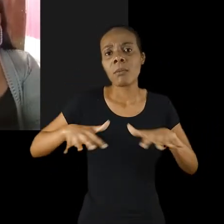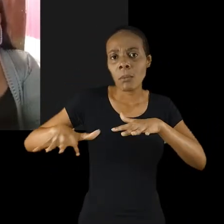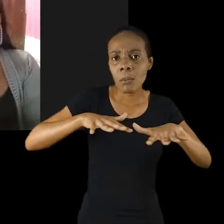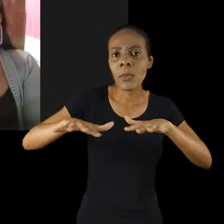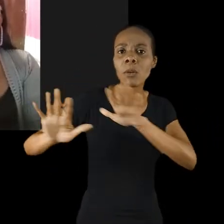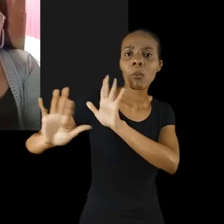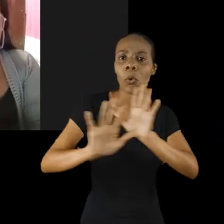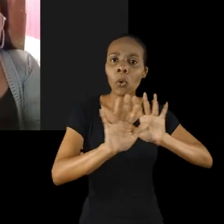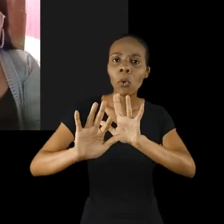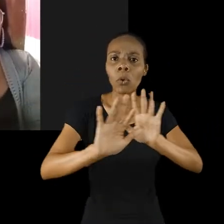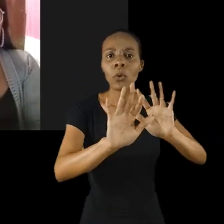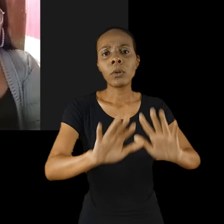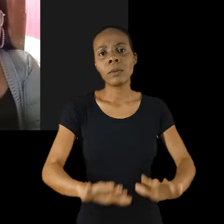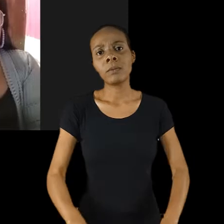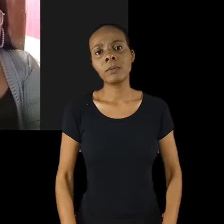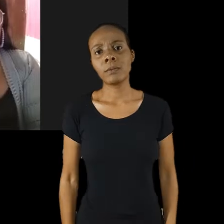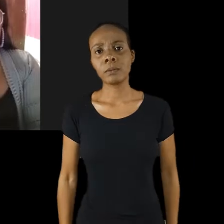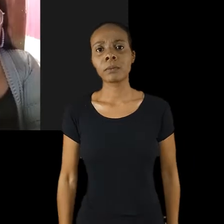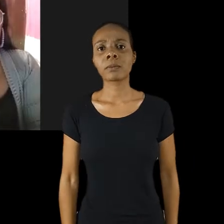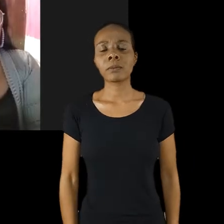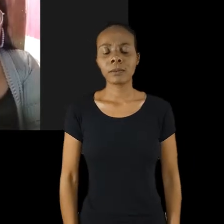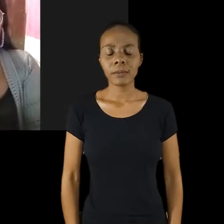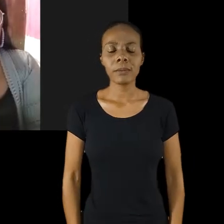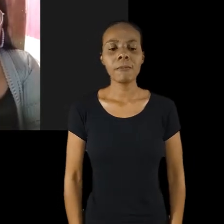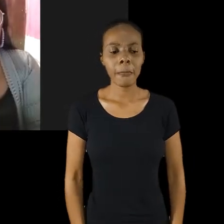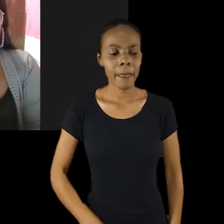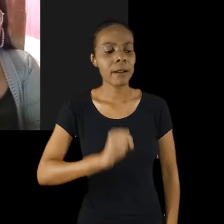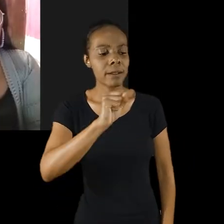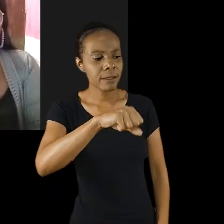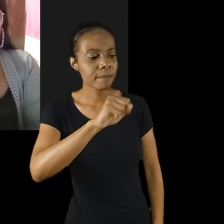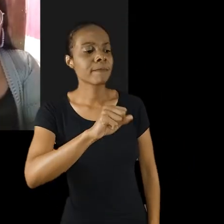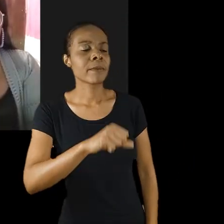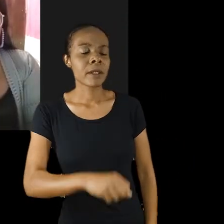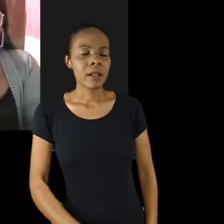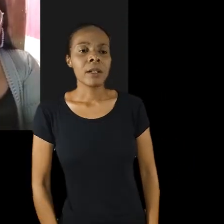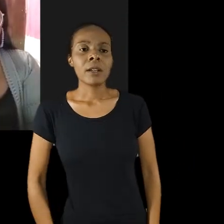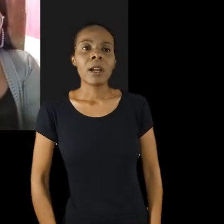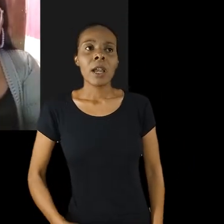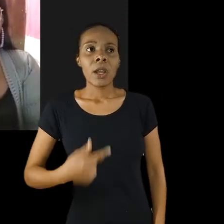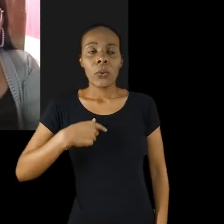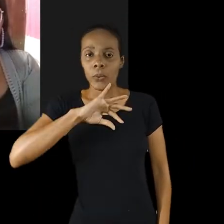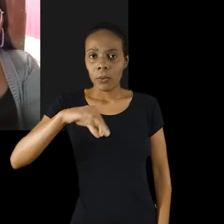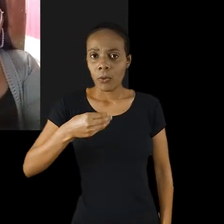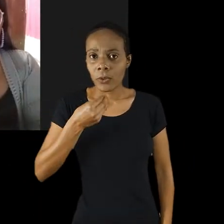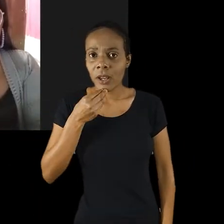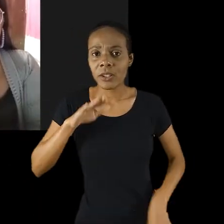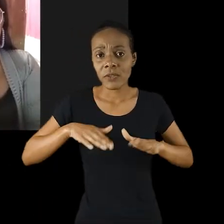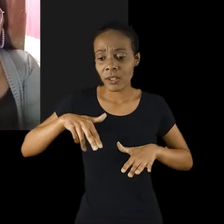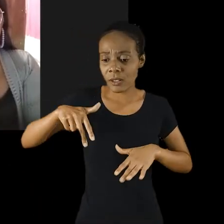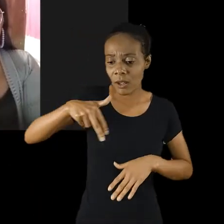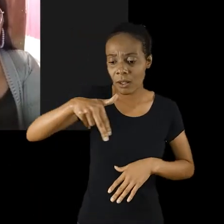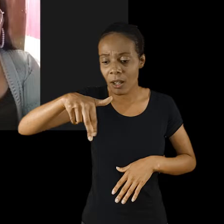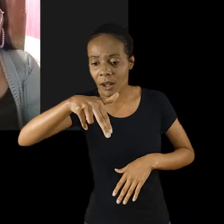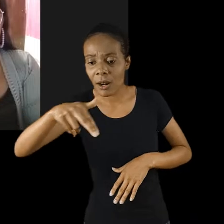Sim, sim. E, assim, toda oportunidade, minha irmã, que eu tive enquanto eu andava nas malocas, hoje eu